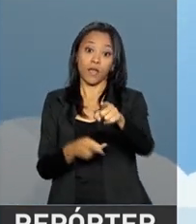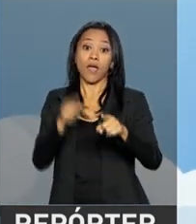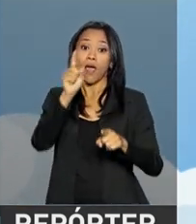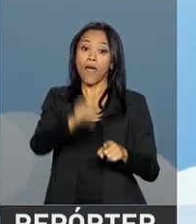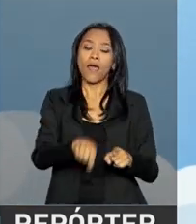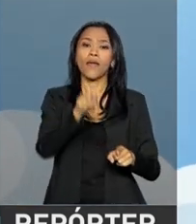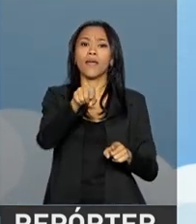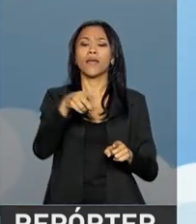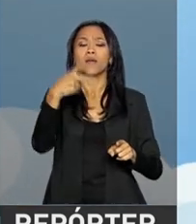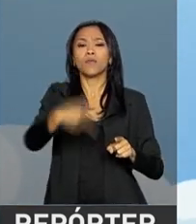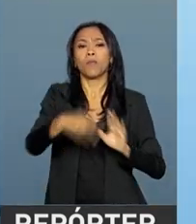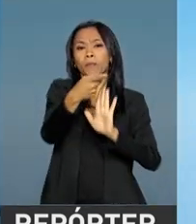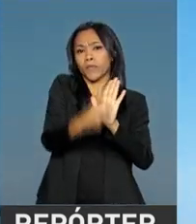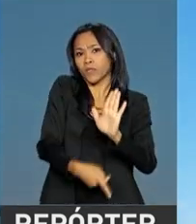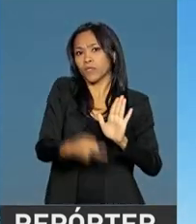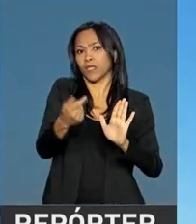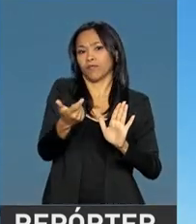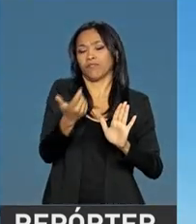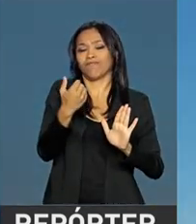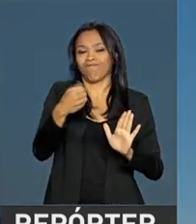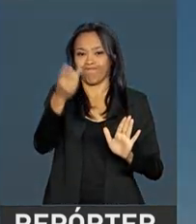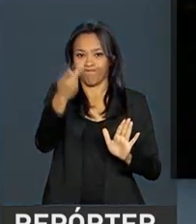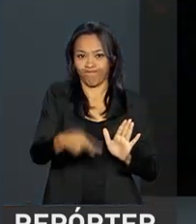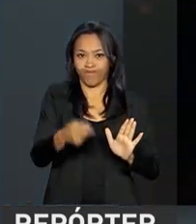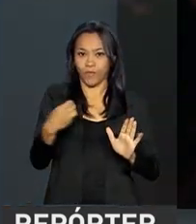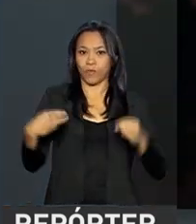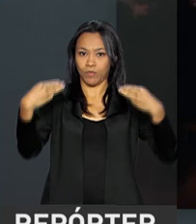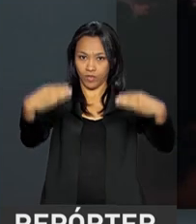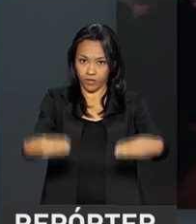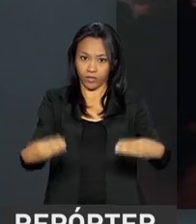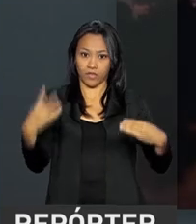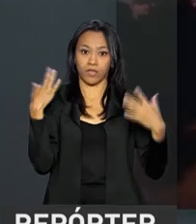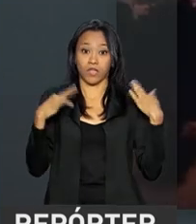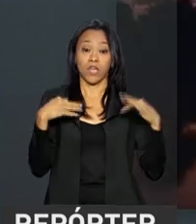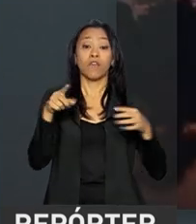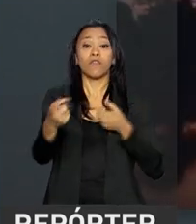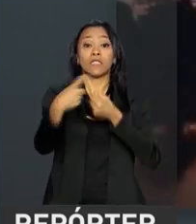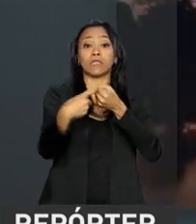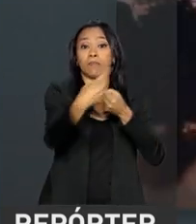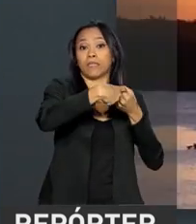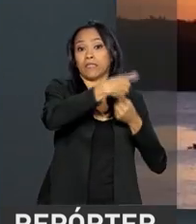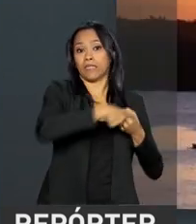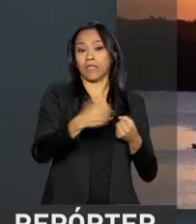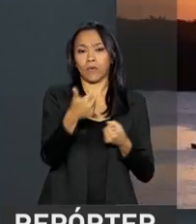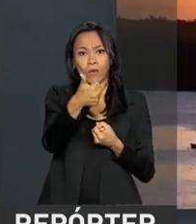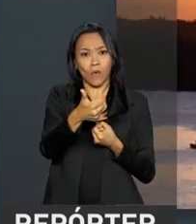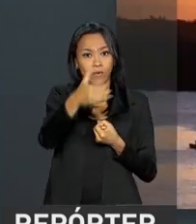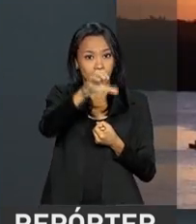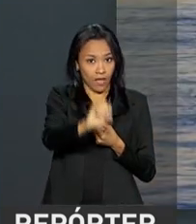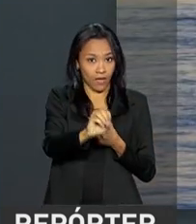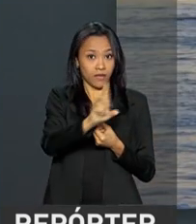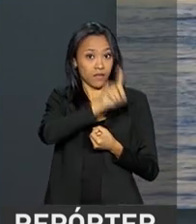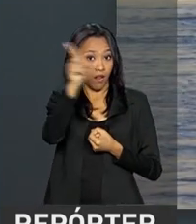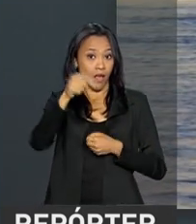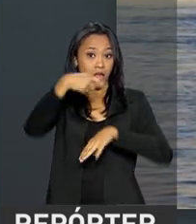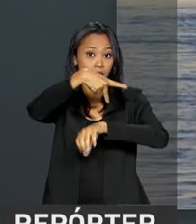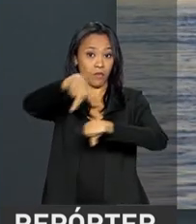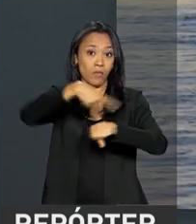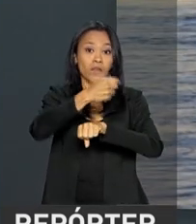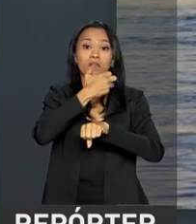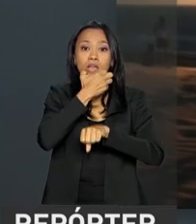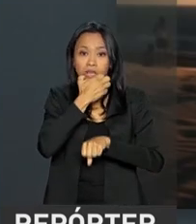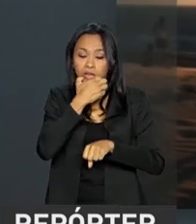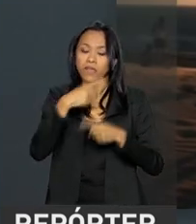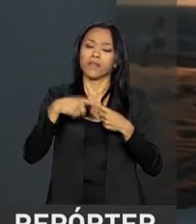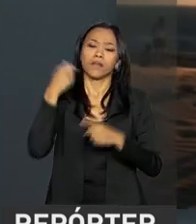do plano brasil mais turismo o país fez uma parceria com dez instituições de ensino superior no reino unido e cochichou gastos